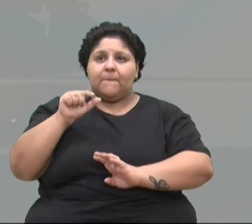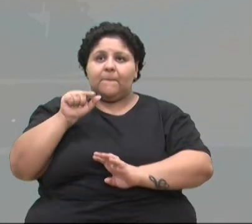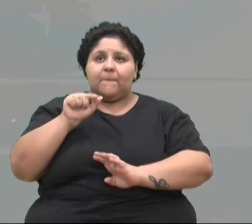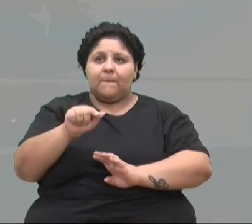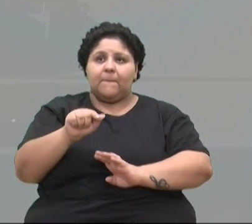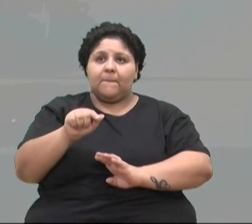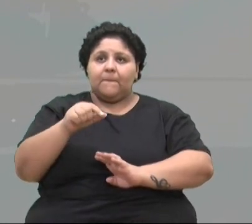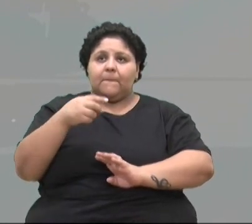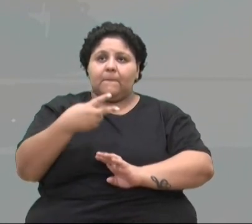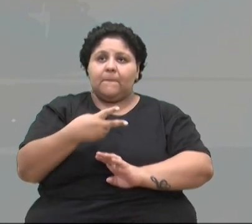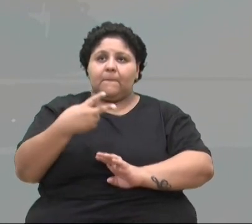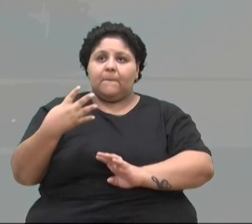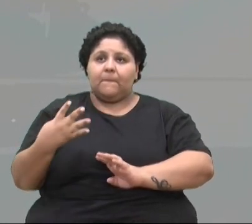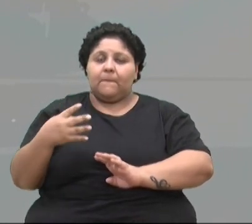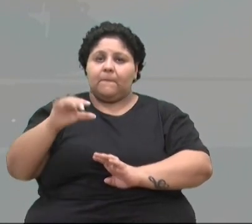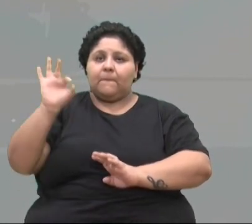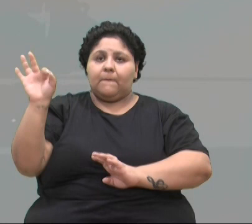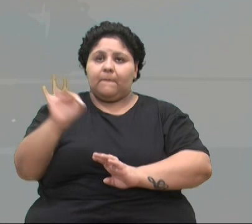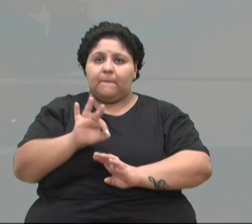26,24% da receita municipal.